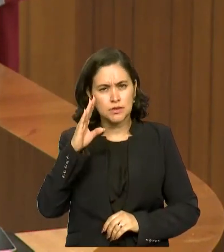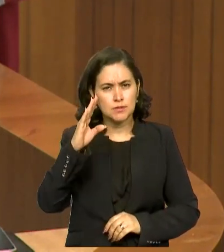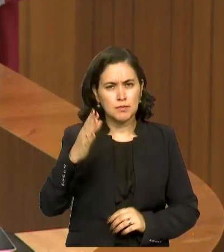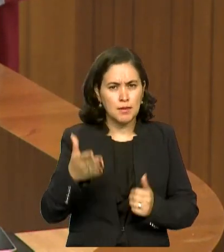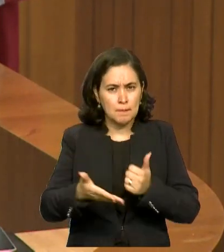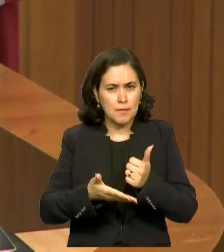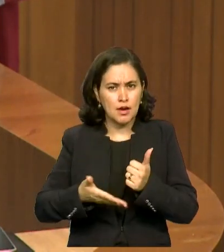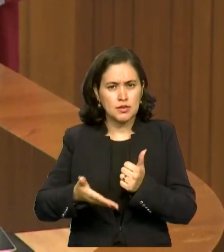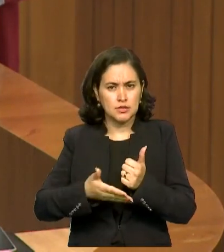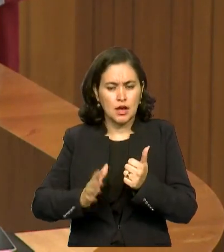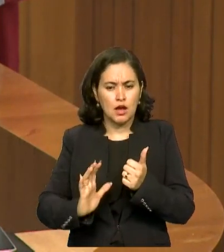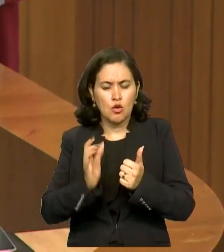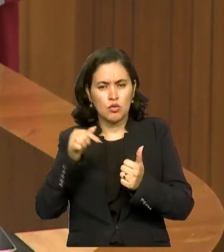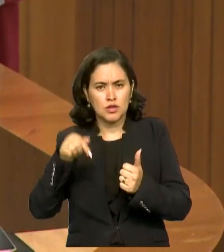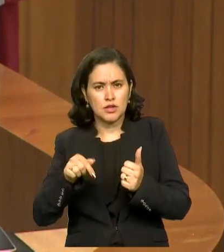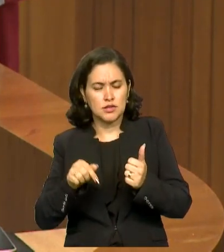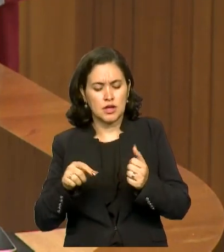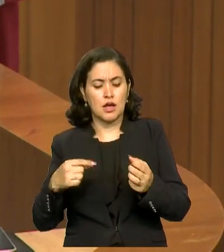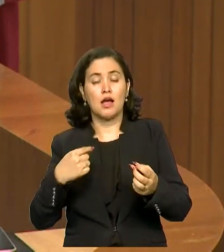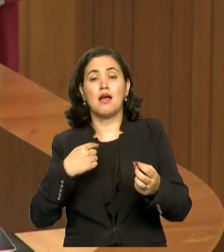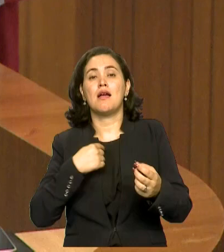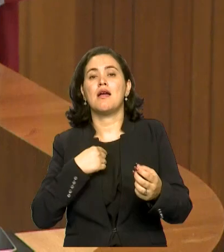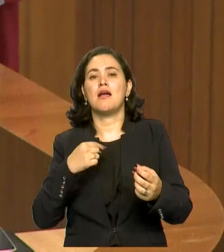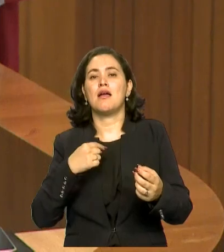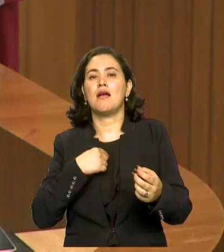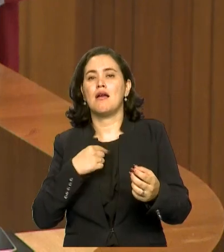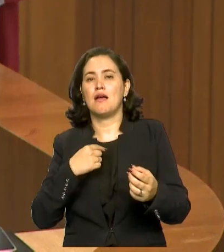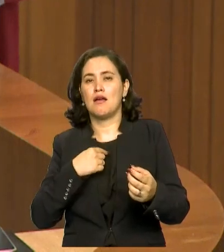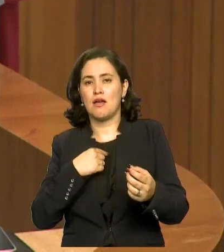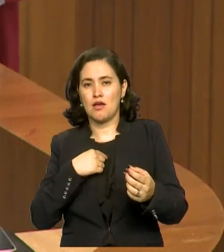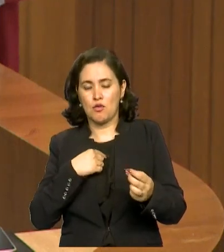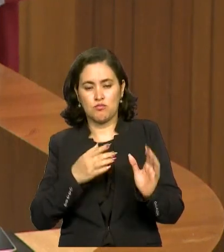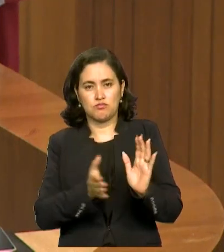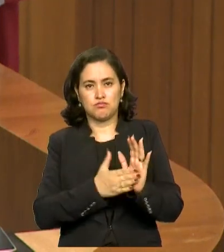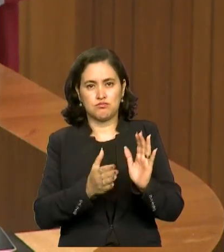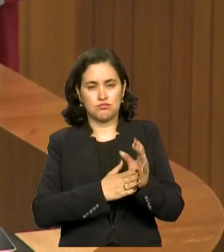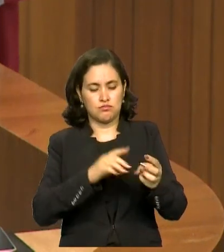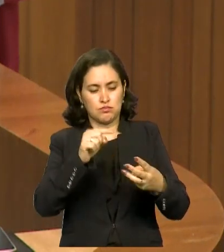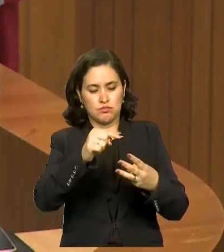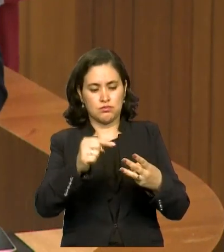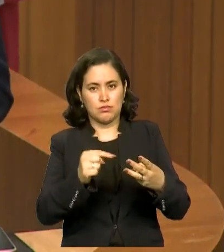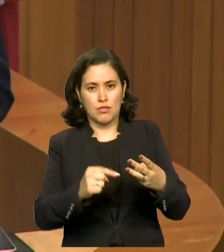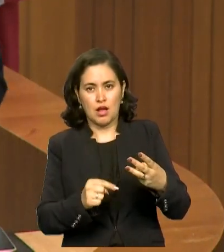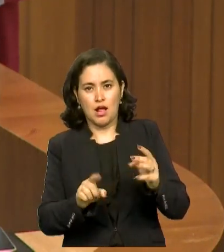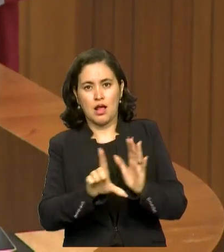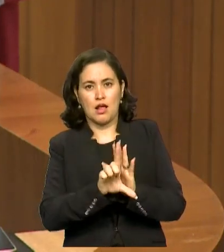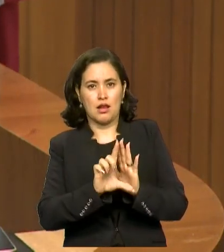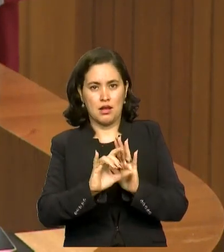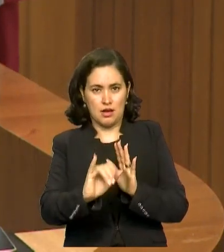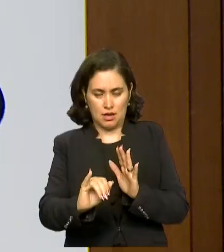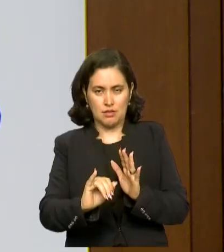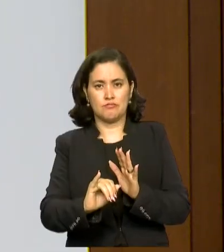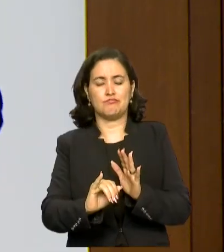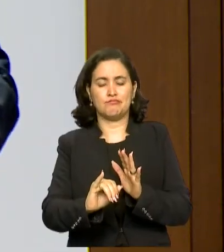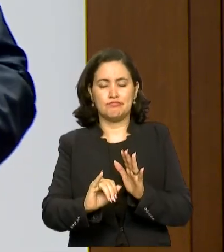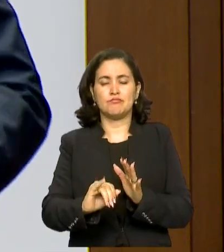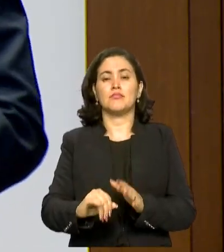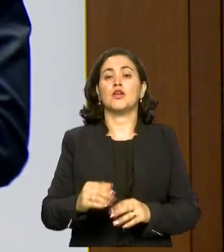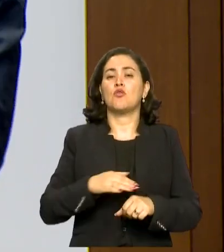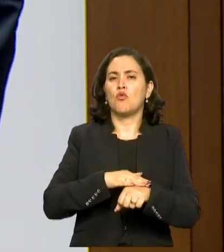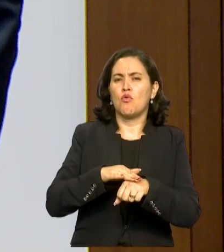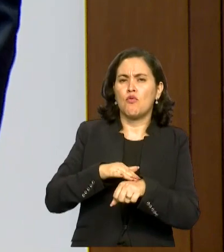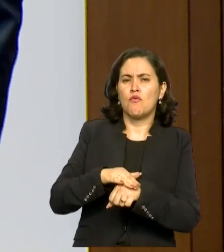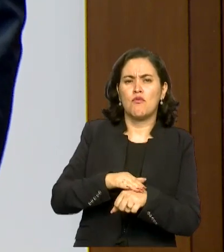de ter participado aqui nessas três leis na condição de autor. Converso muito com essas pessoas que foram